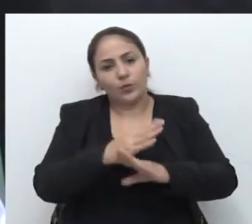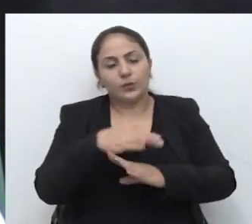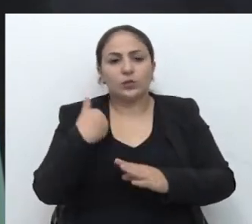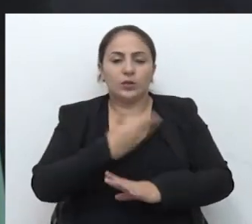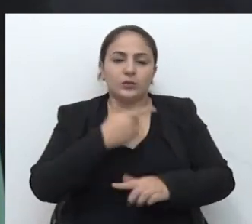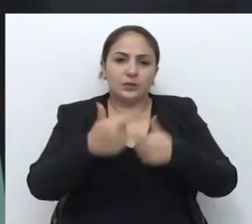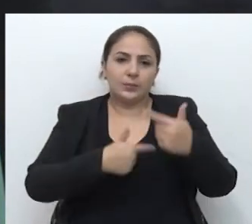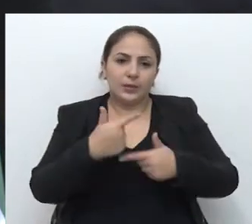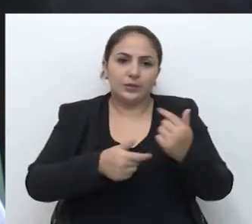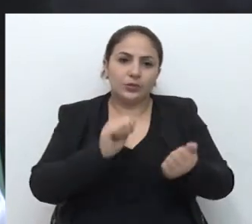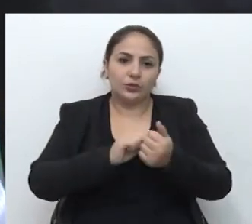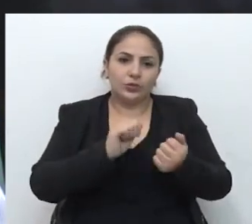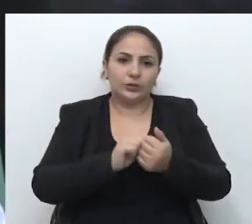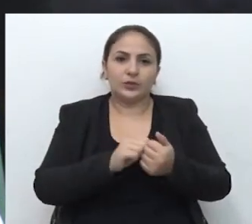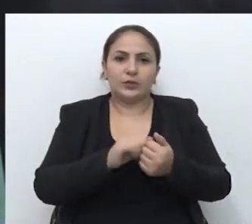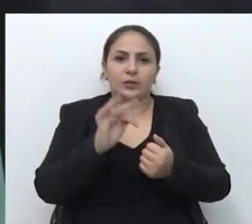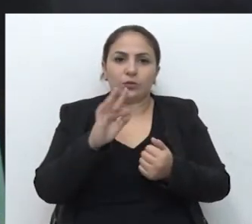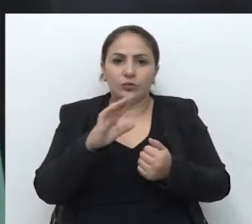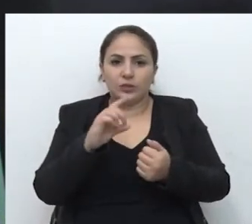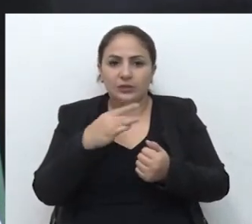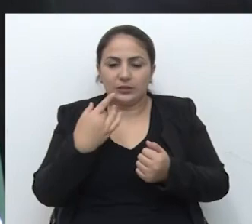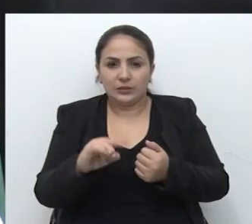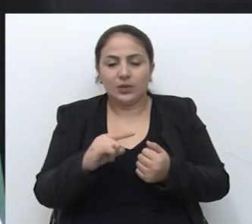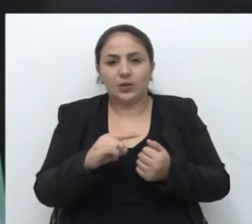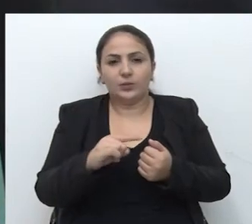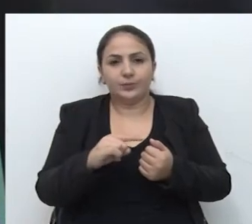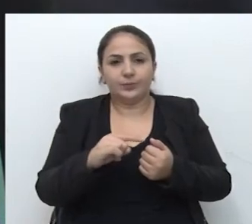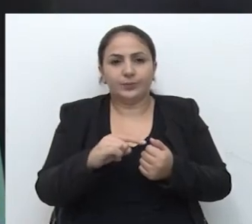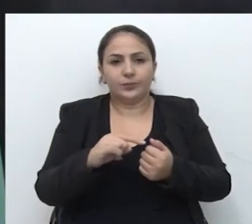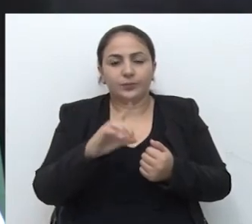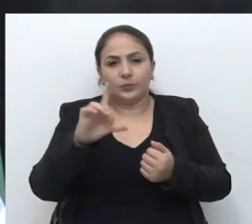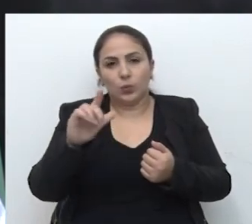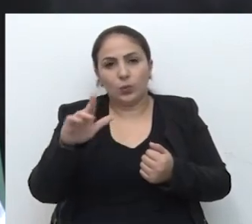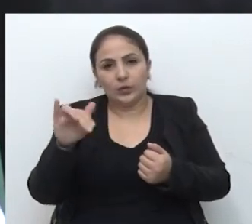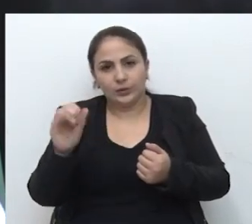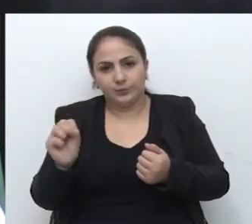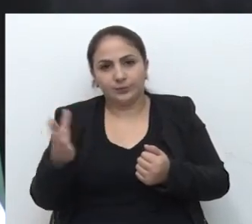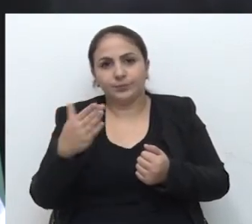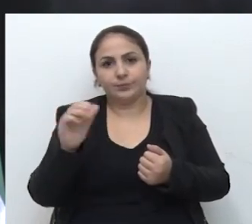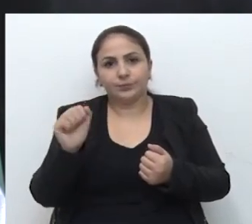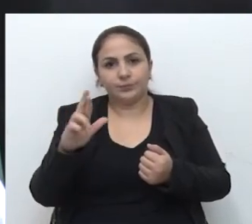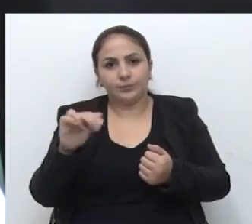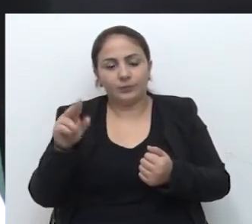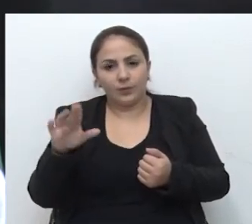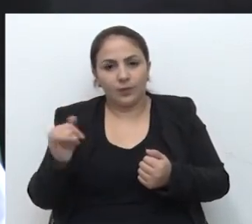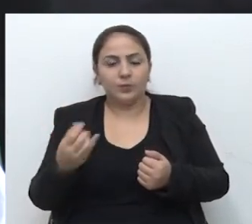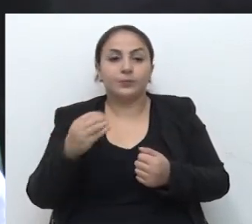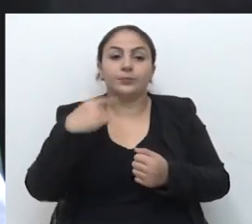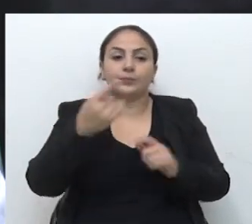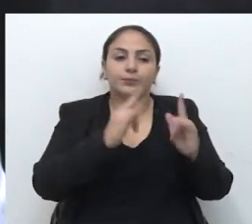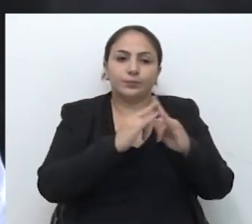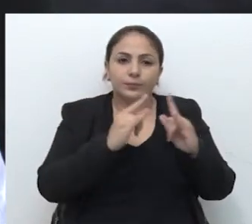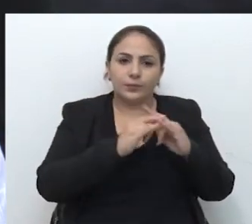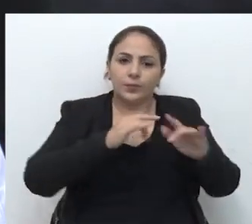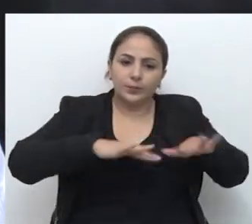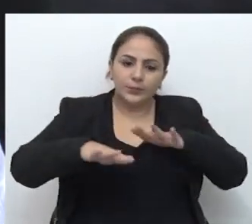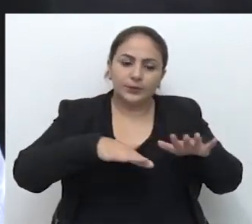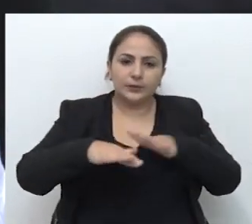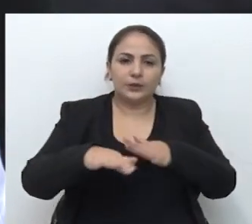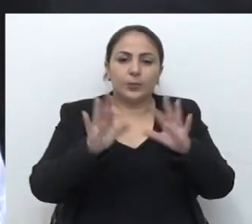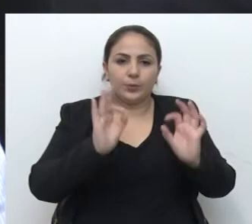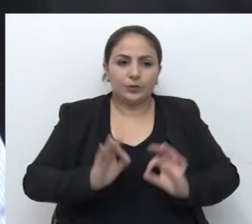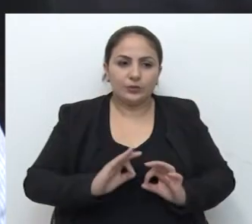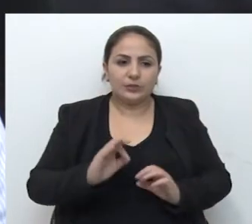com a Fundação Lucas Araújo, com a CUFA, Central Única de Favelas, com outras entidades para viabilizar o projeto do